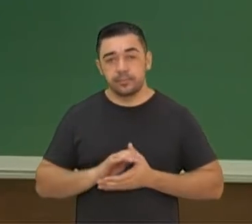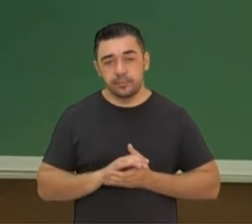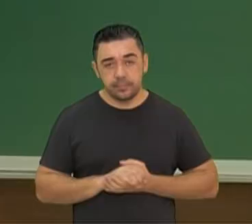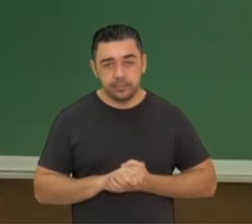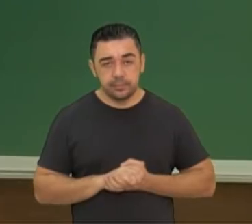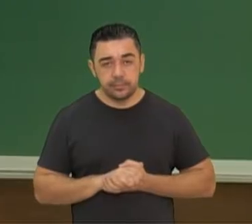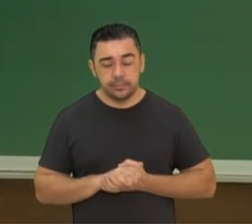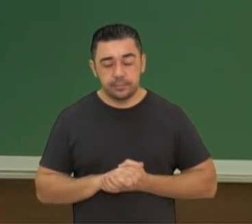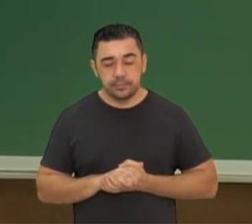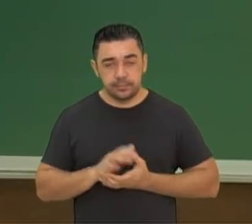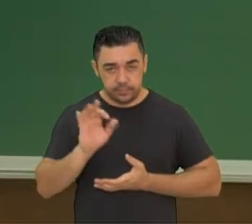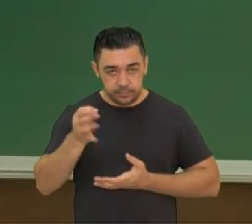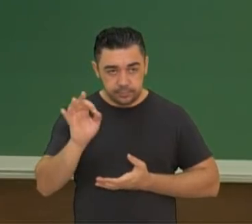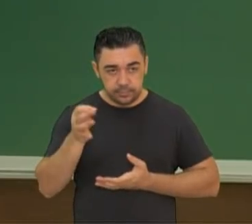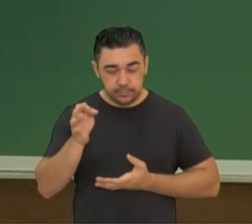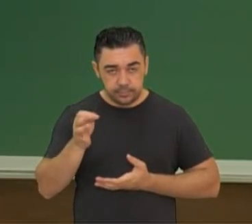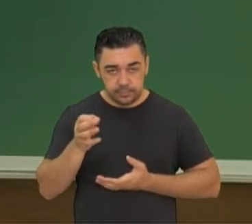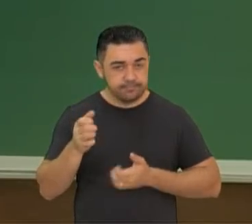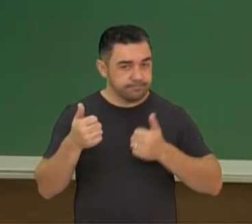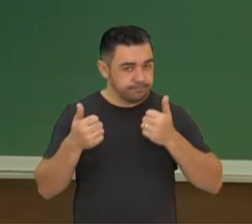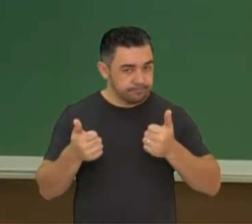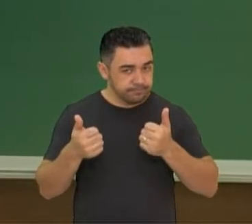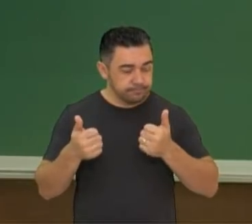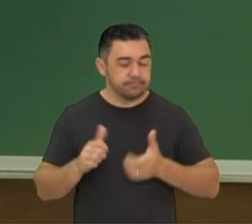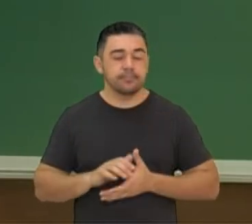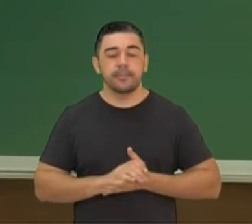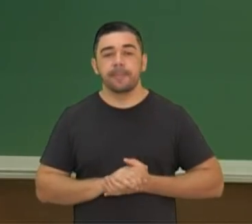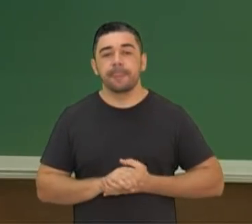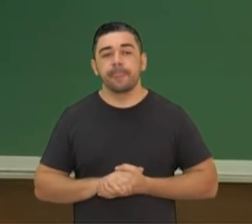e Cláudia tem 27. Tranquilo?